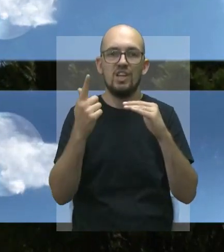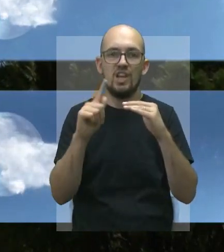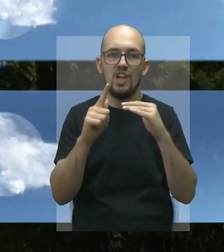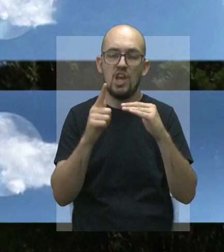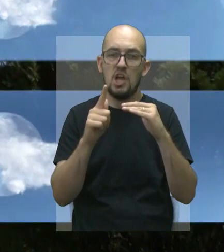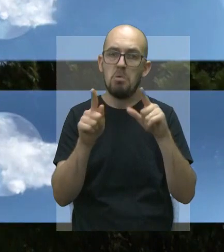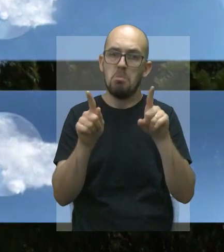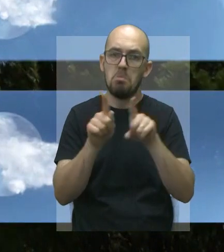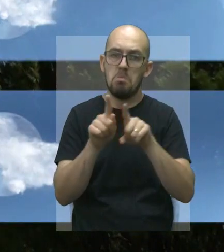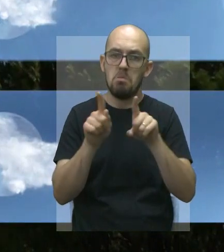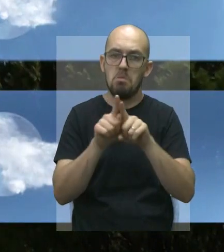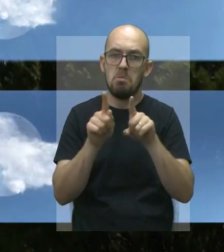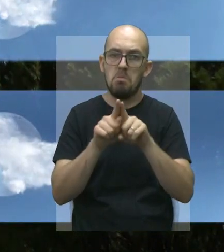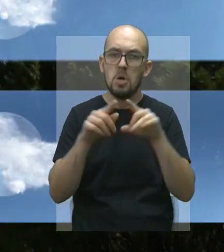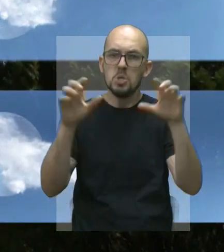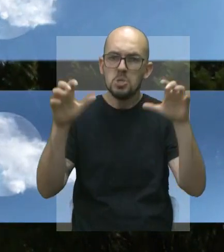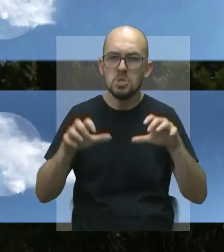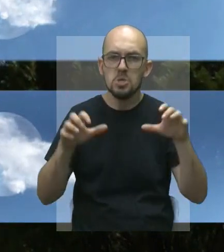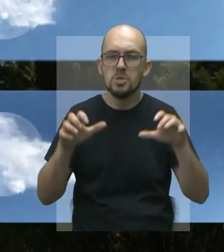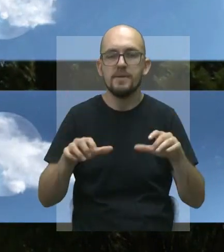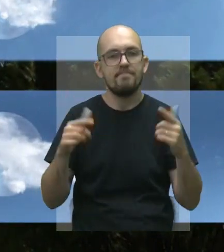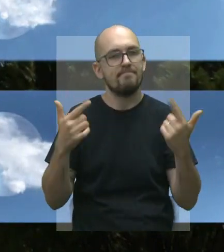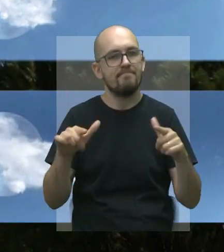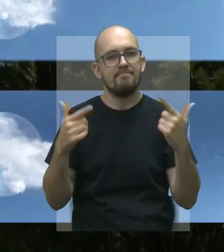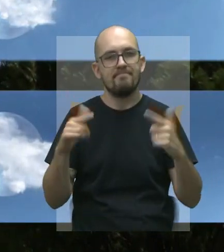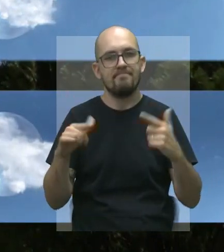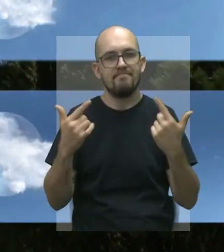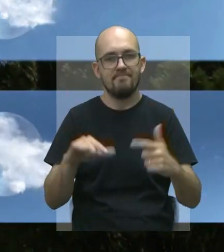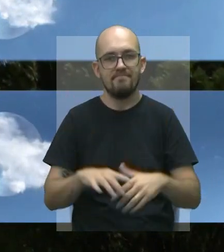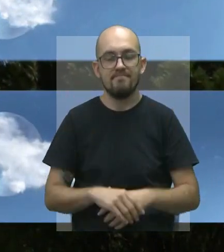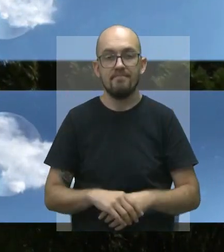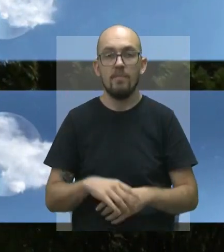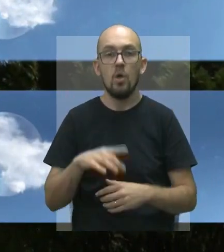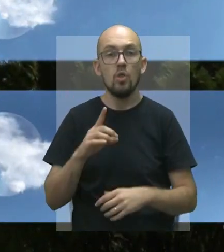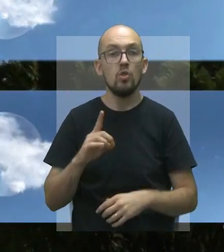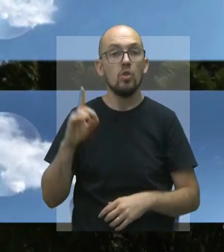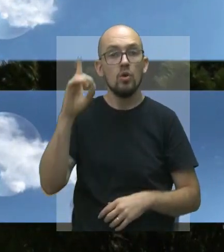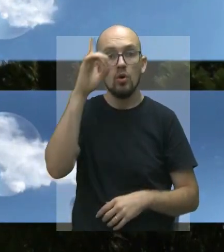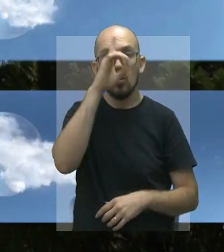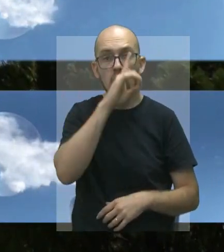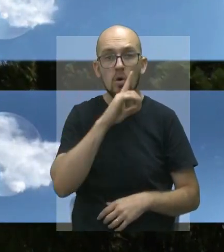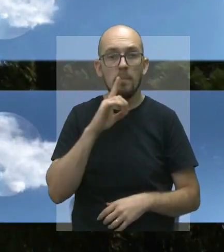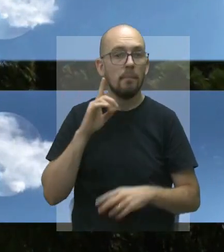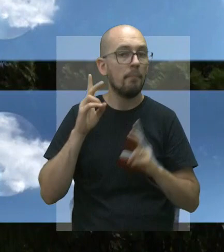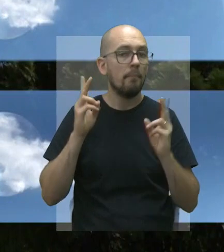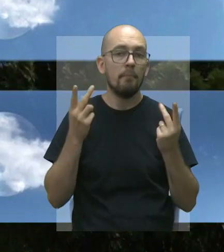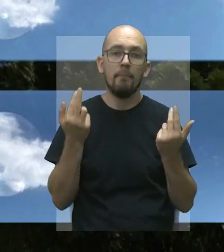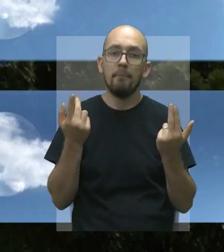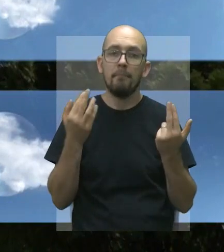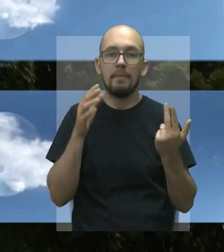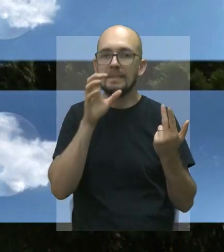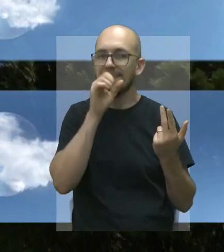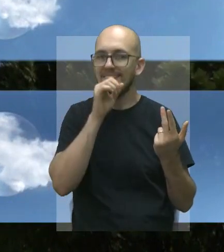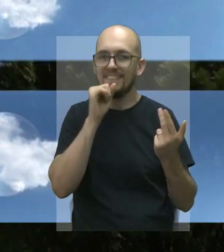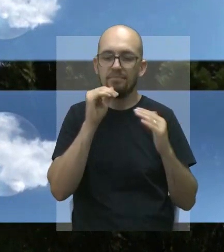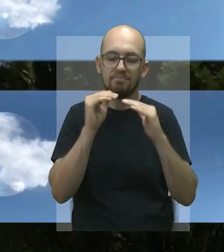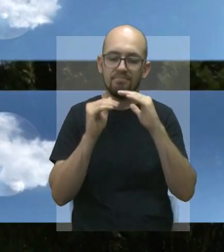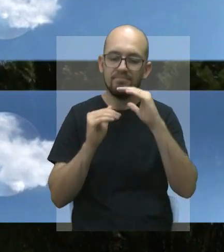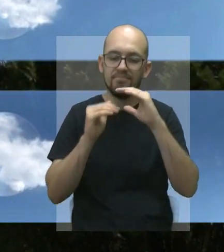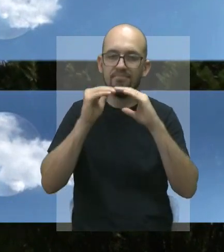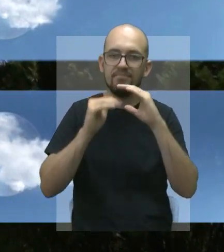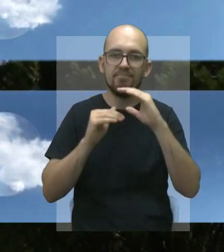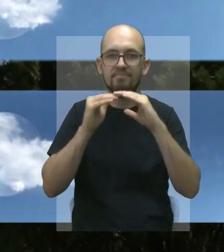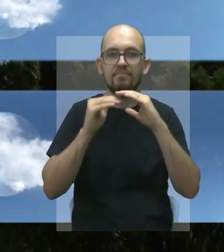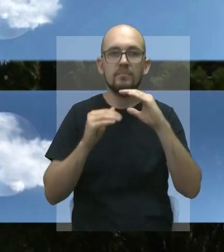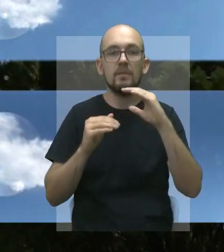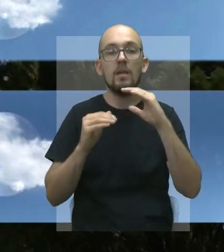não há probabilidade de chuva. No domingo, o tempo permanece bem igual ao de sábado, né? Mínima de 13 graus, só a máxima